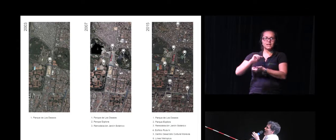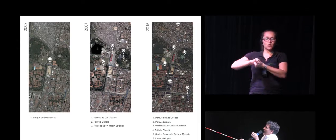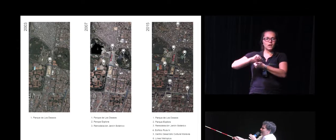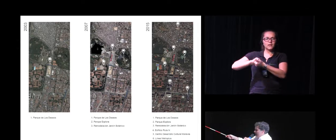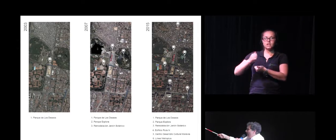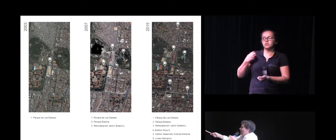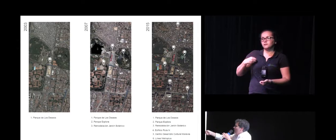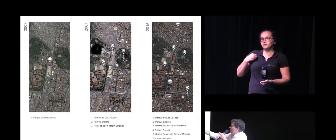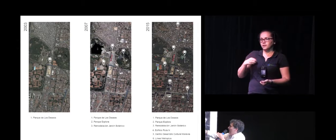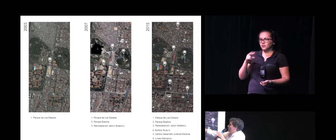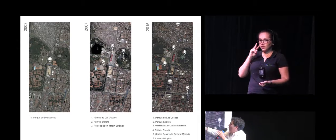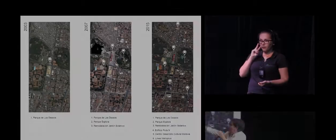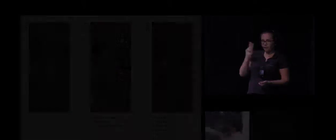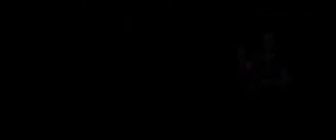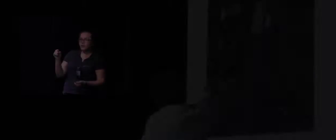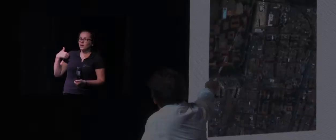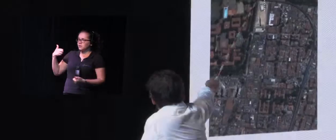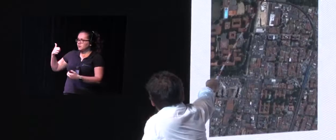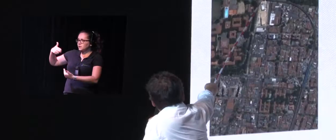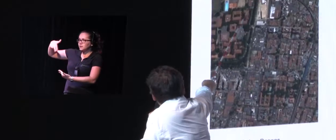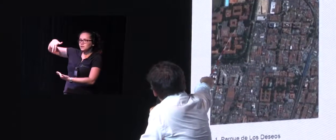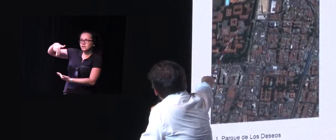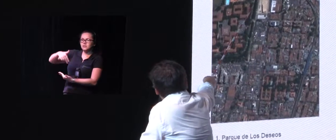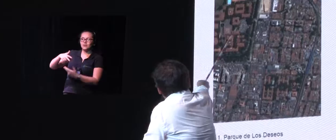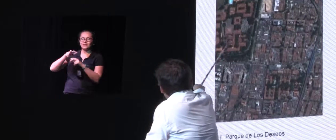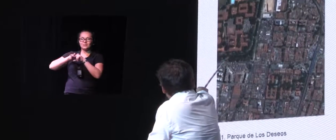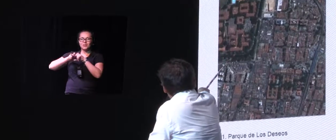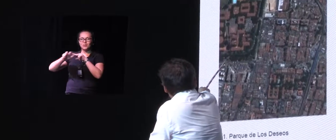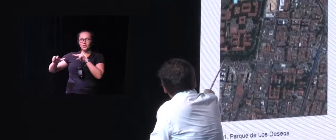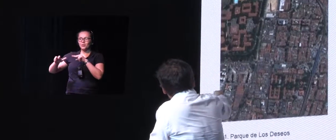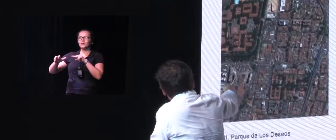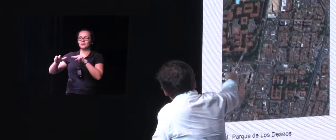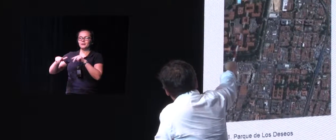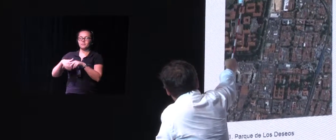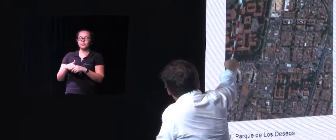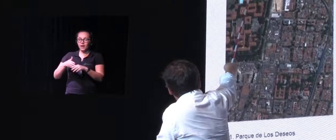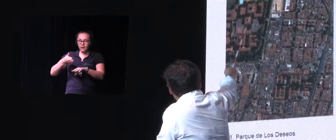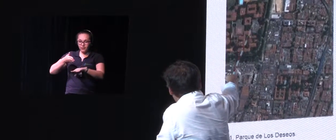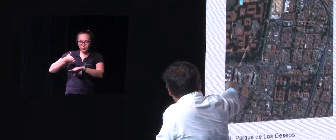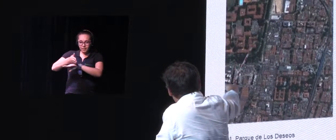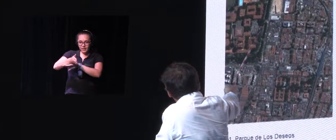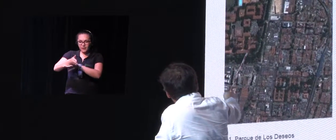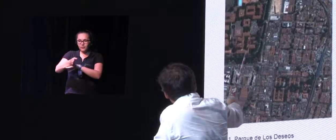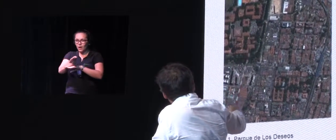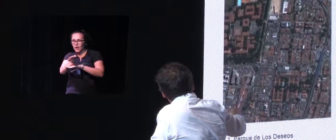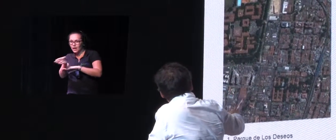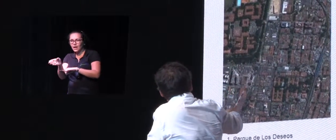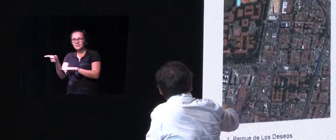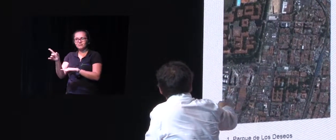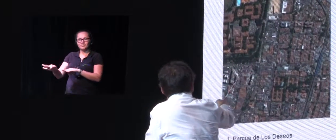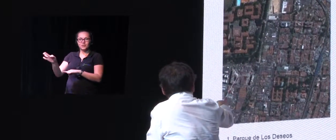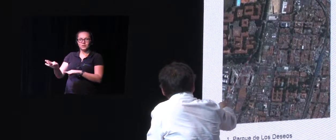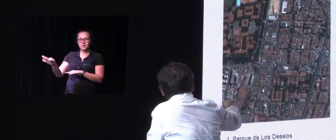as pessoas não tinham nenhuma qualidade de vida. Vejam, desciam do metrô,